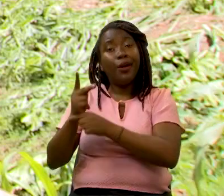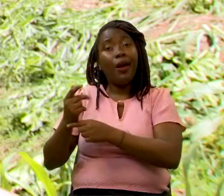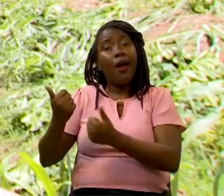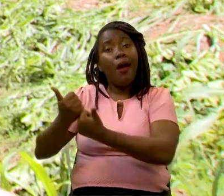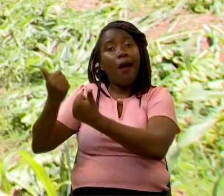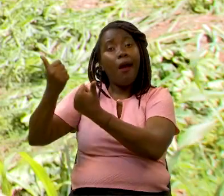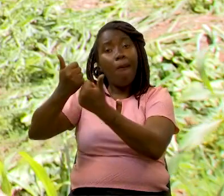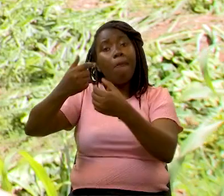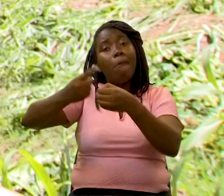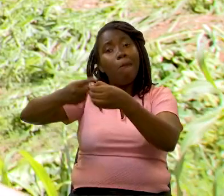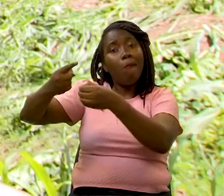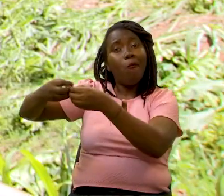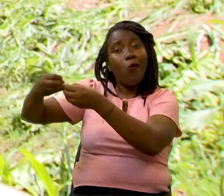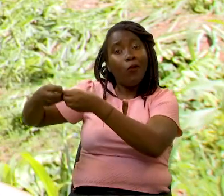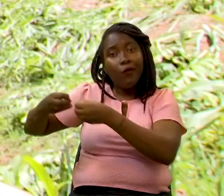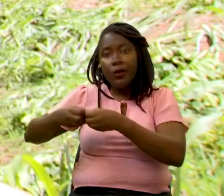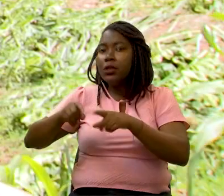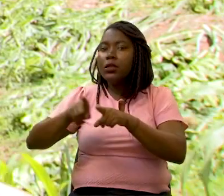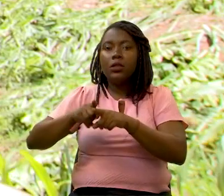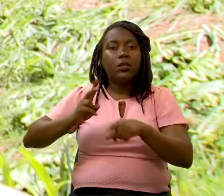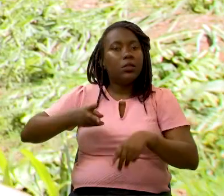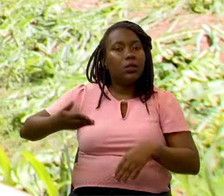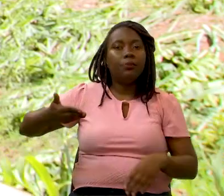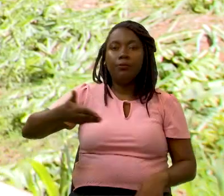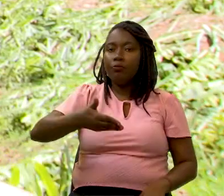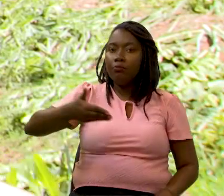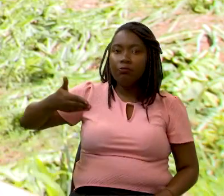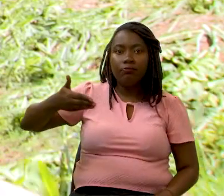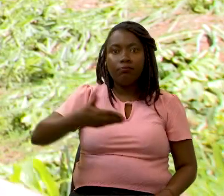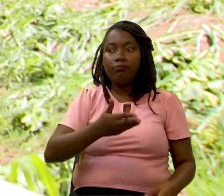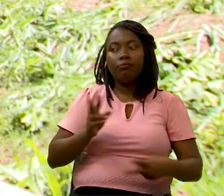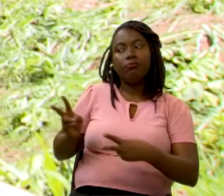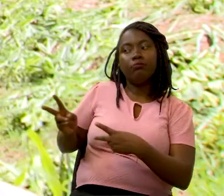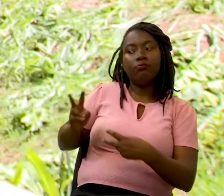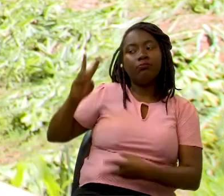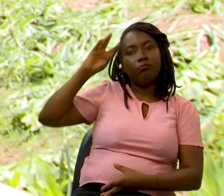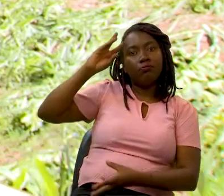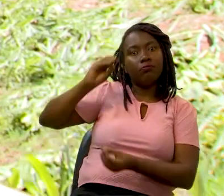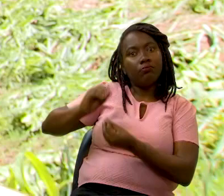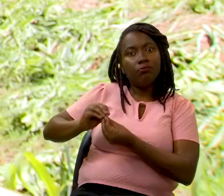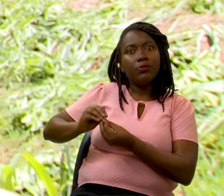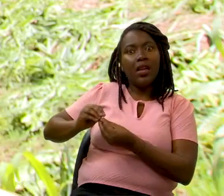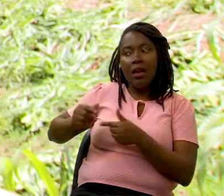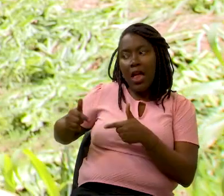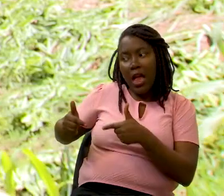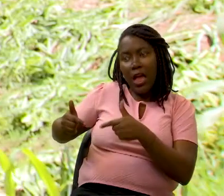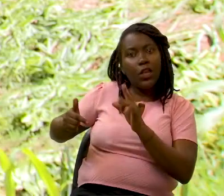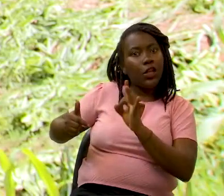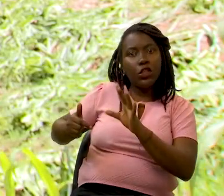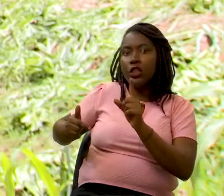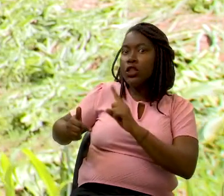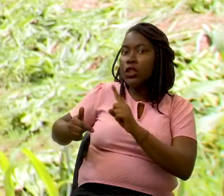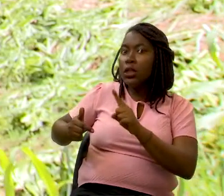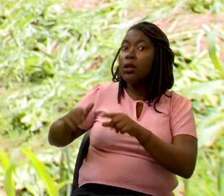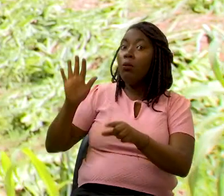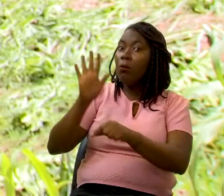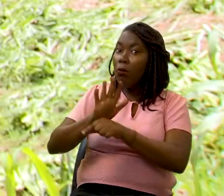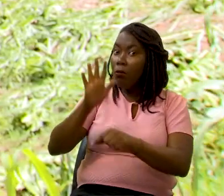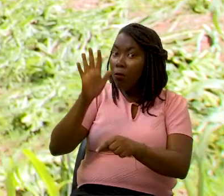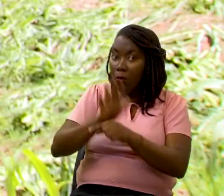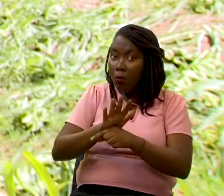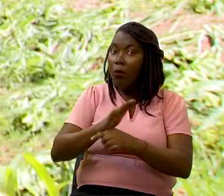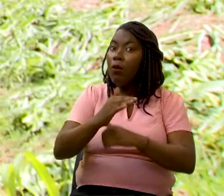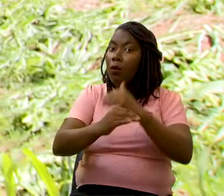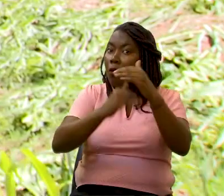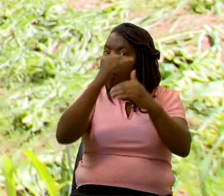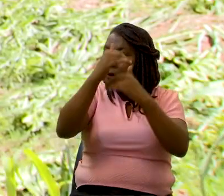buscamos apoio também dos bairros vizinhos e a gente busca estar sempre presente de modo que a gente possa ser reconhecido não só como um executor, mas como alguém